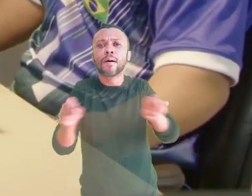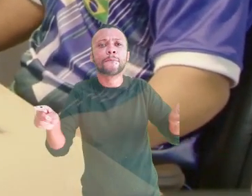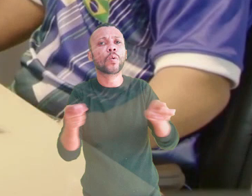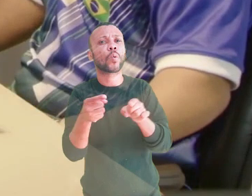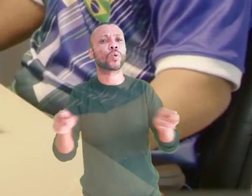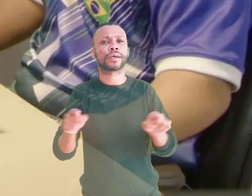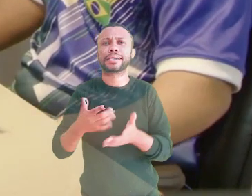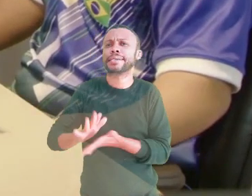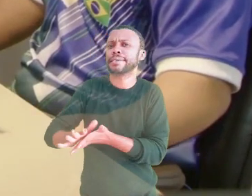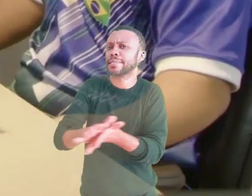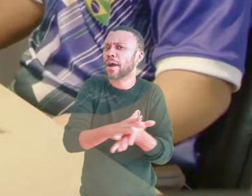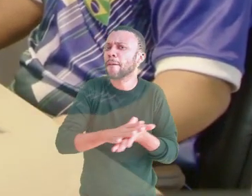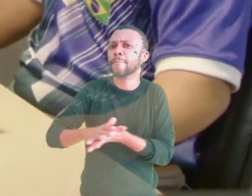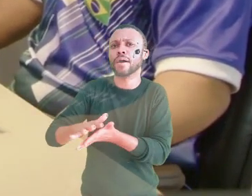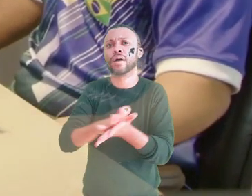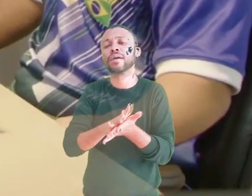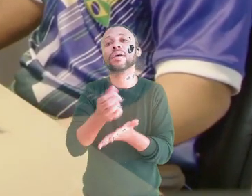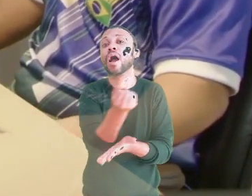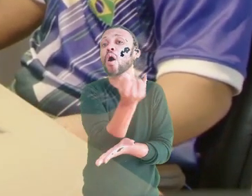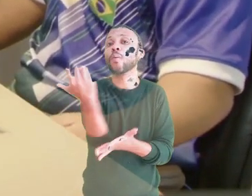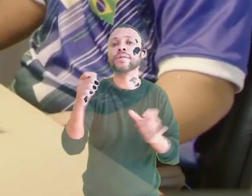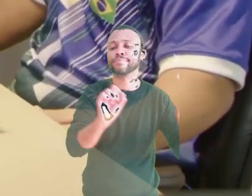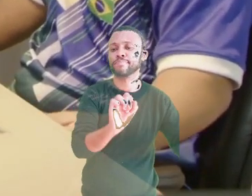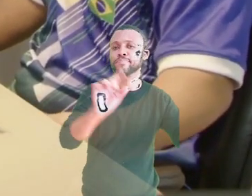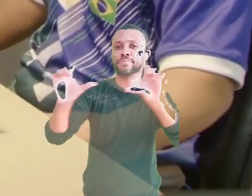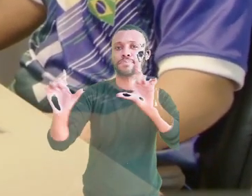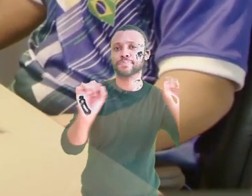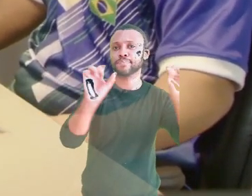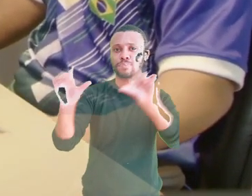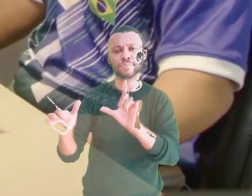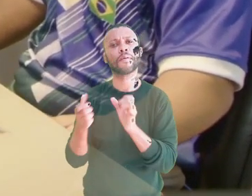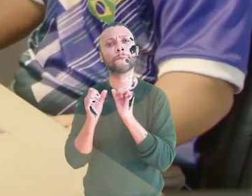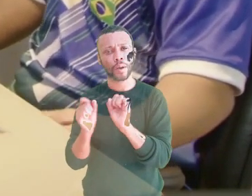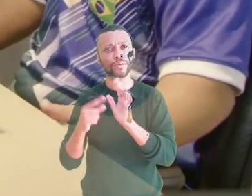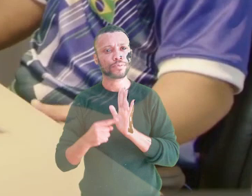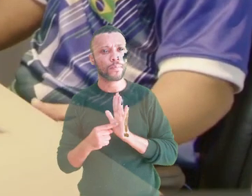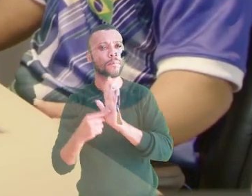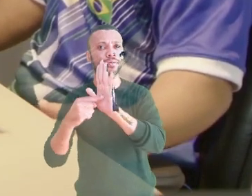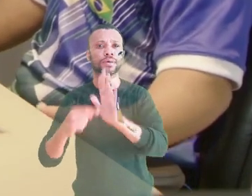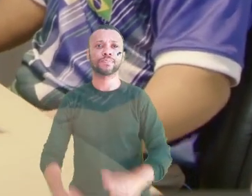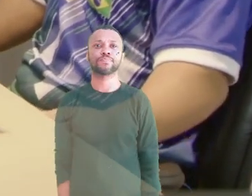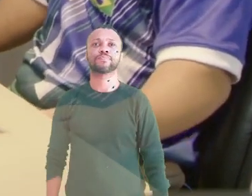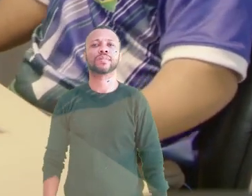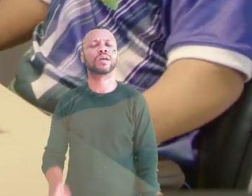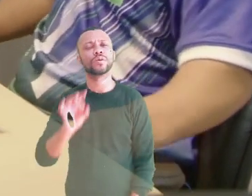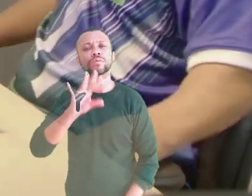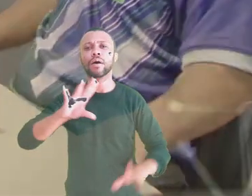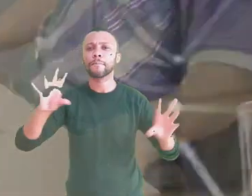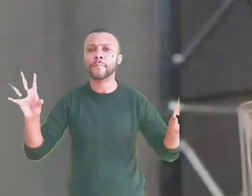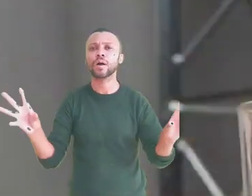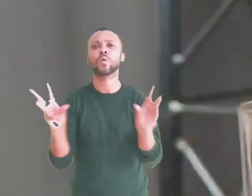música de samba, tá? E algumas imagens dela no... Pode colocar, porque não falta isso. Pode colocar. Então, só para